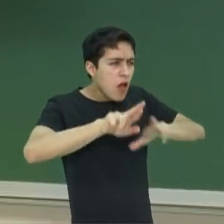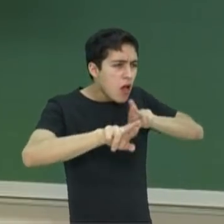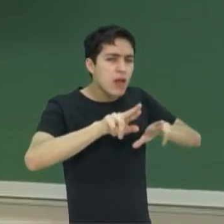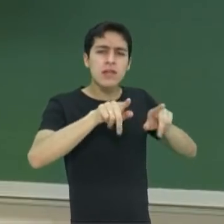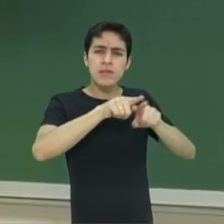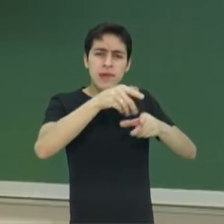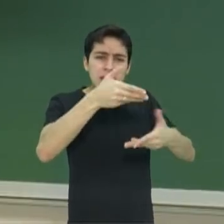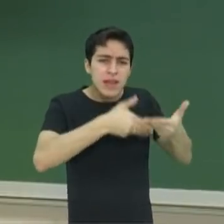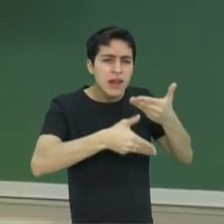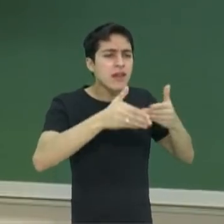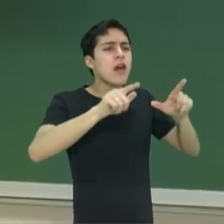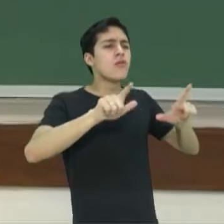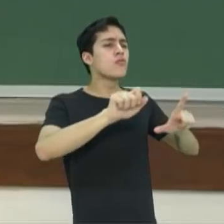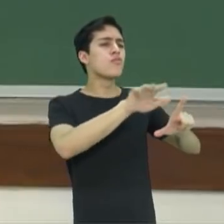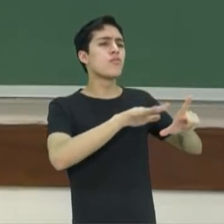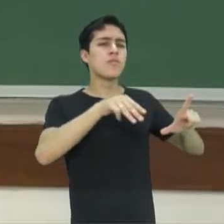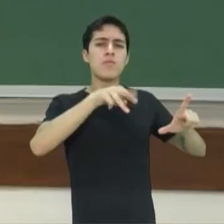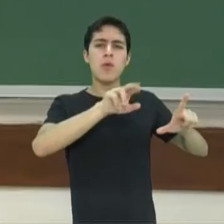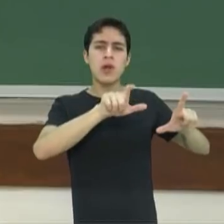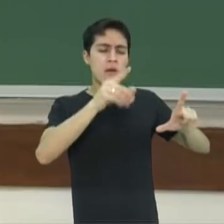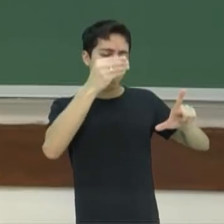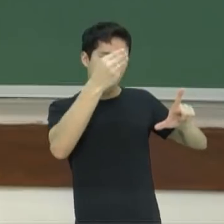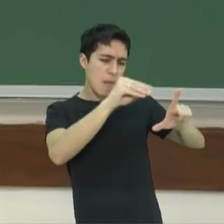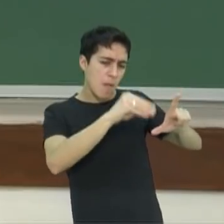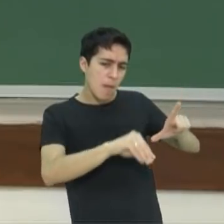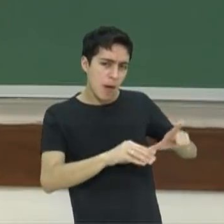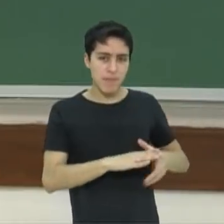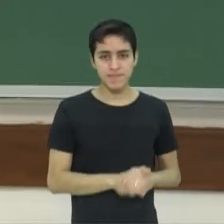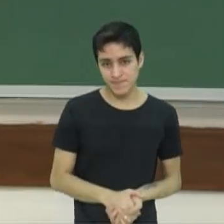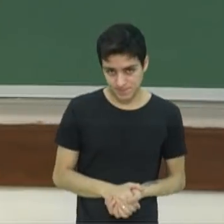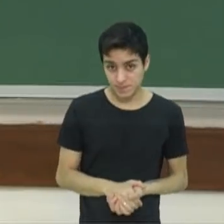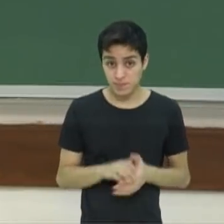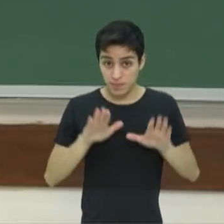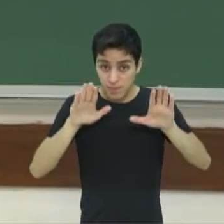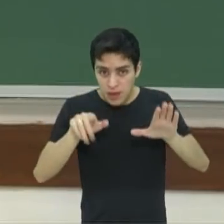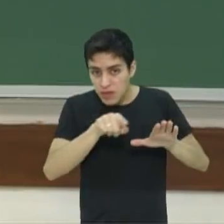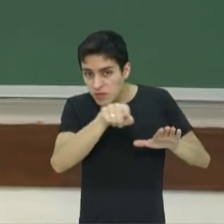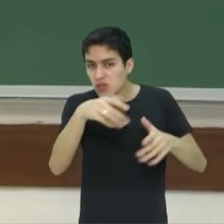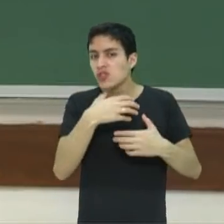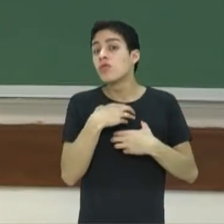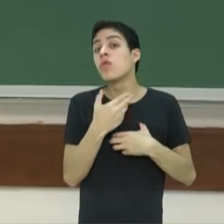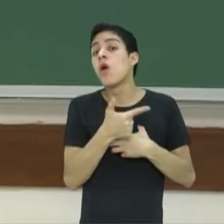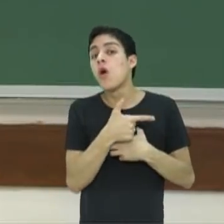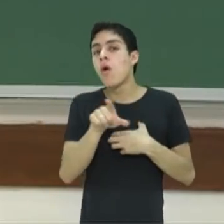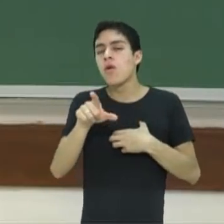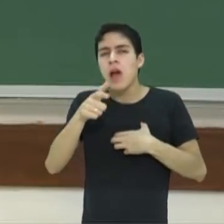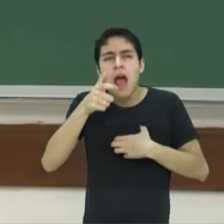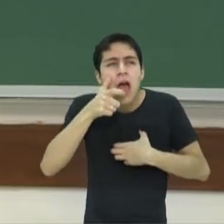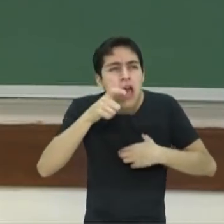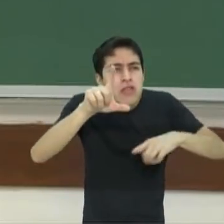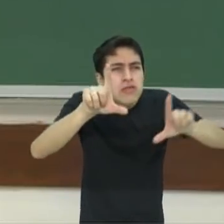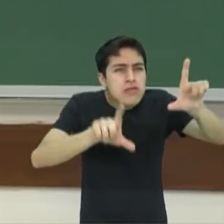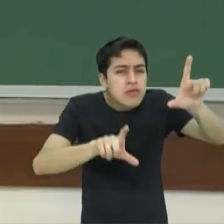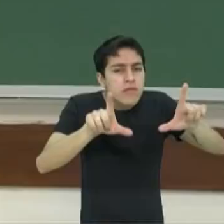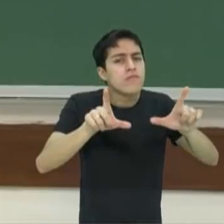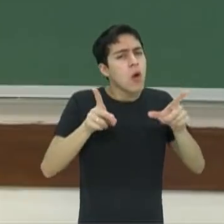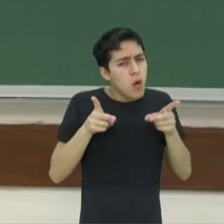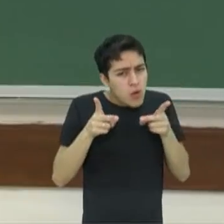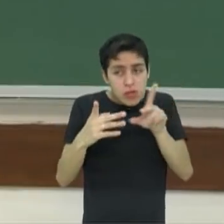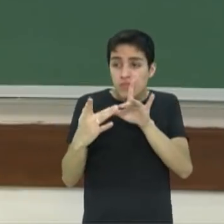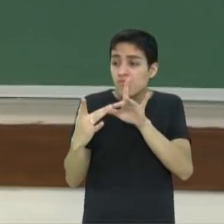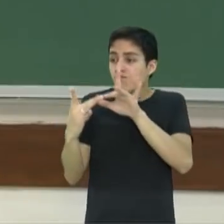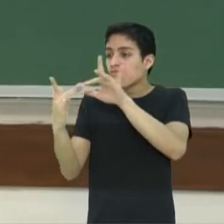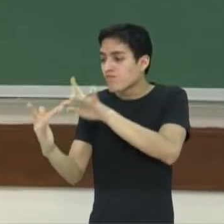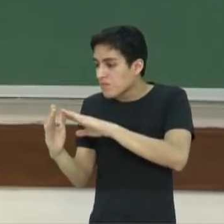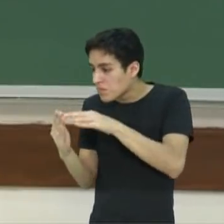interaja com ele no mural. Já você que realiza os estudos pela televisão, mantenha contato com o seu colégio para que